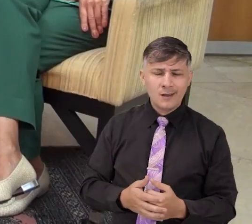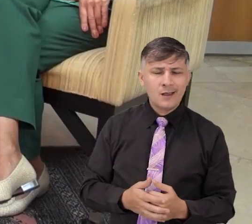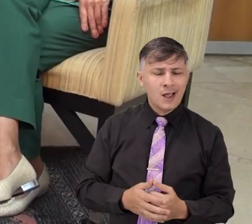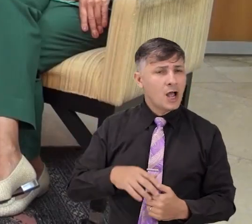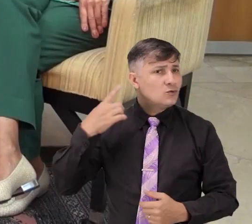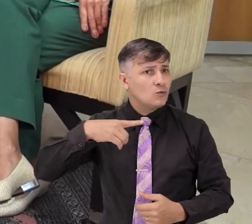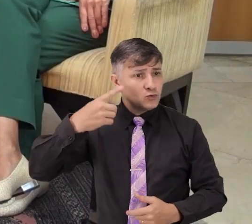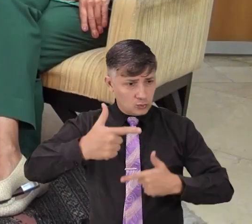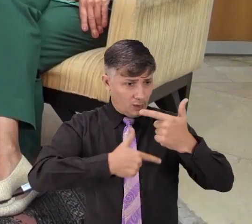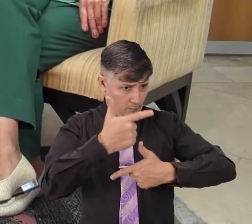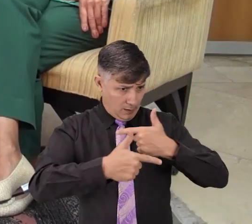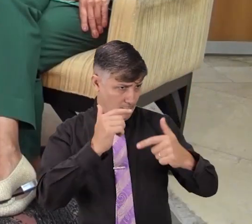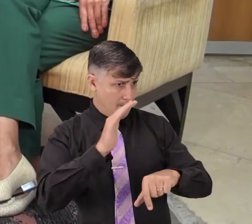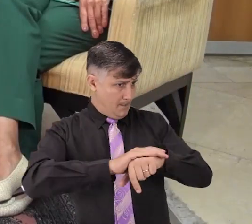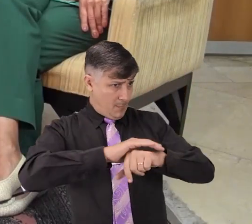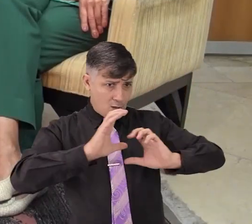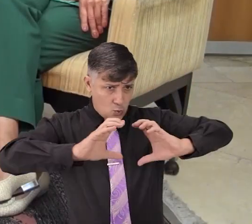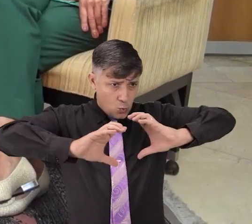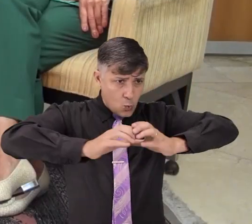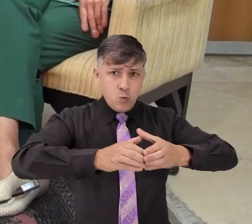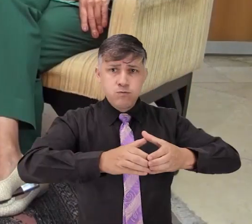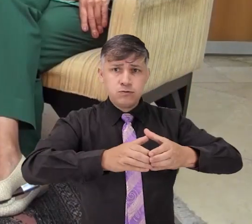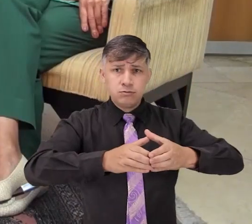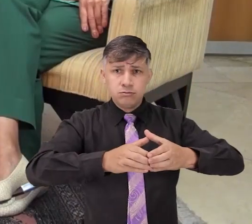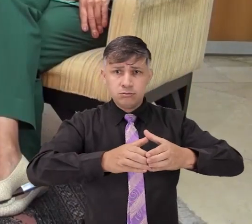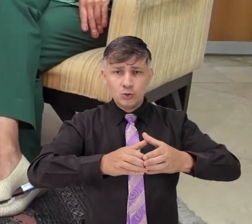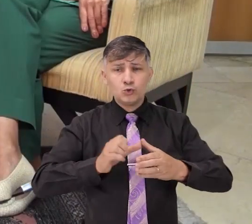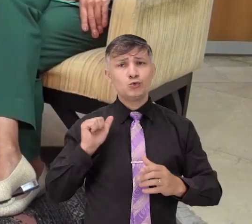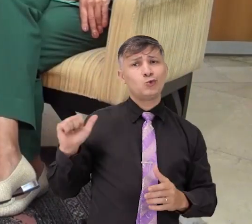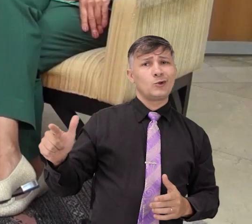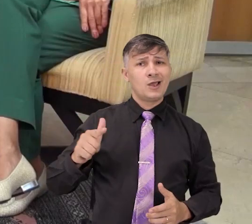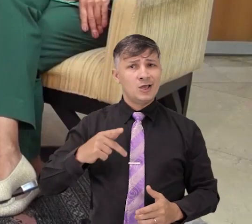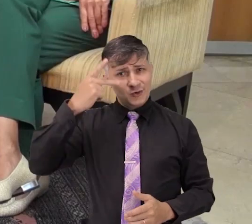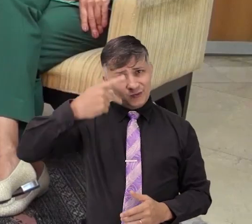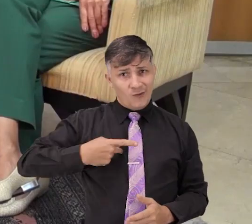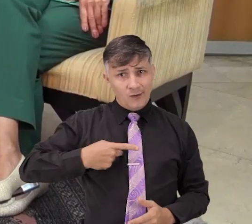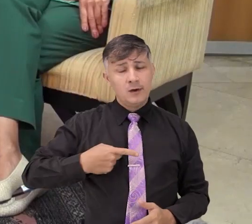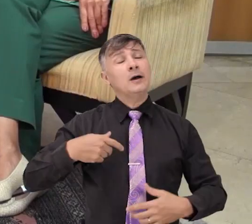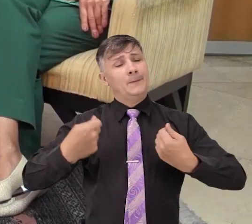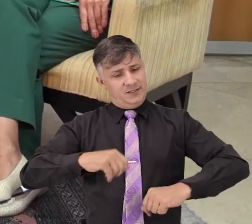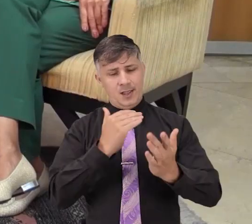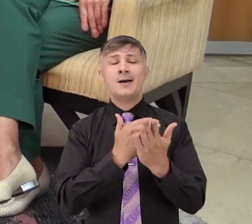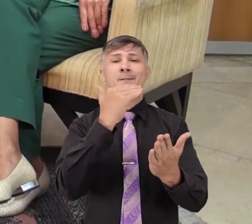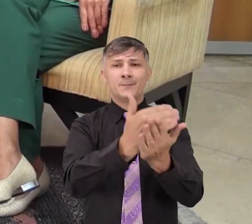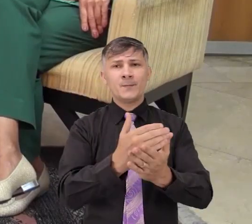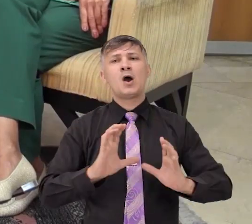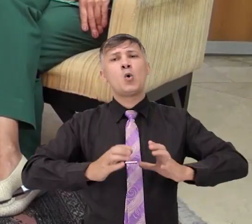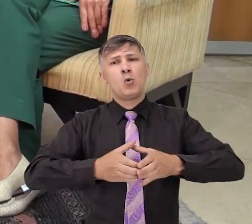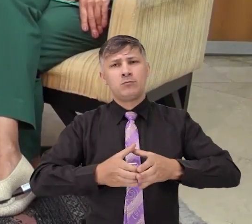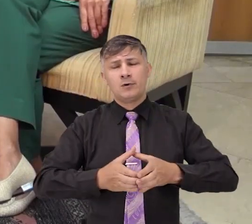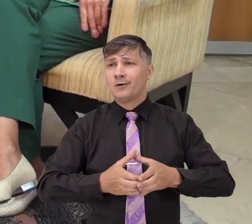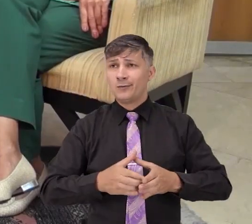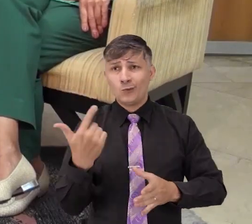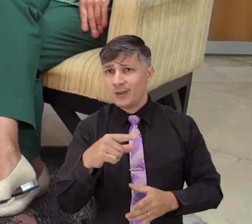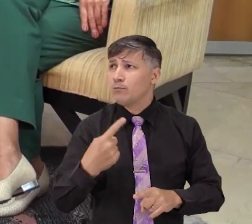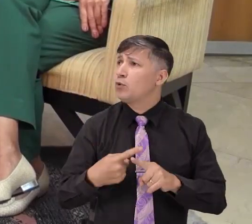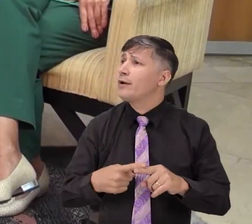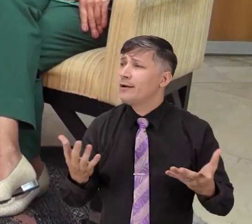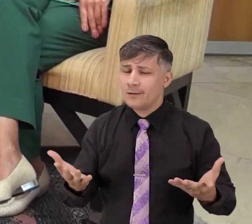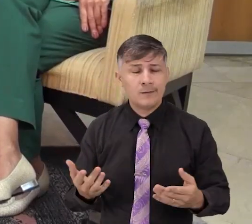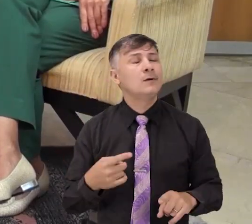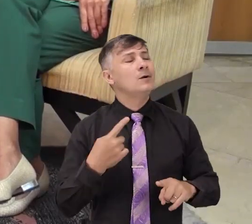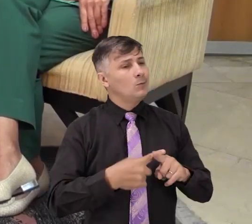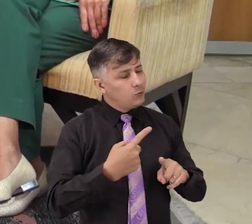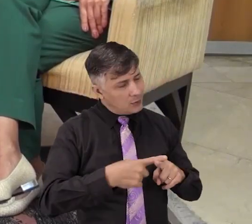uma advocacia muito mais coletiva do que individual? Deveria ser mais coletiva. E por que que não é? Não é ainda?